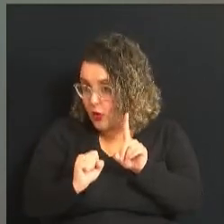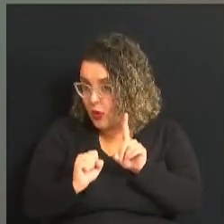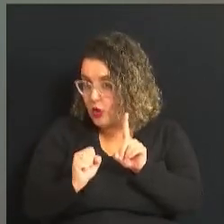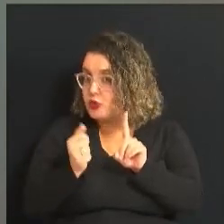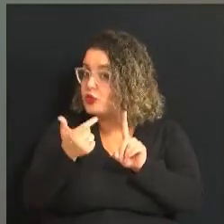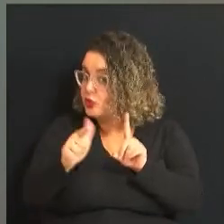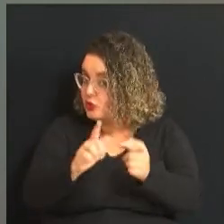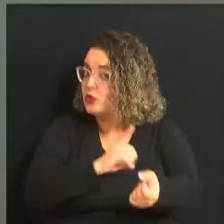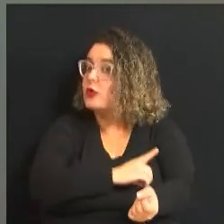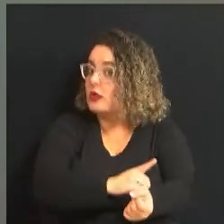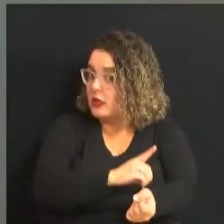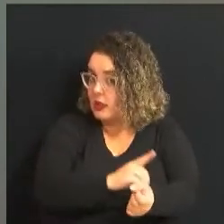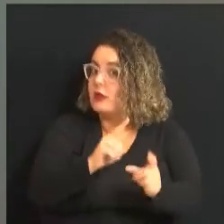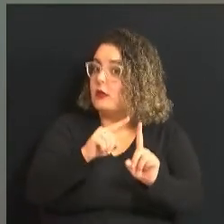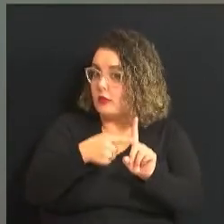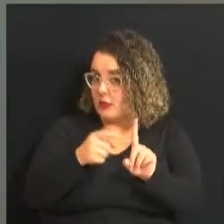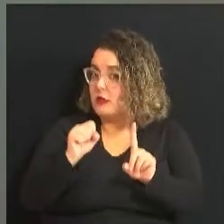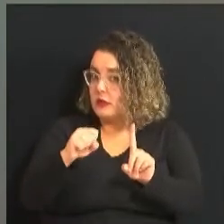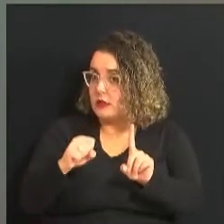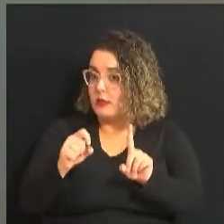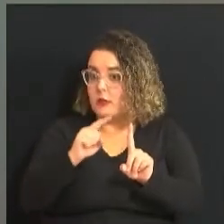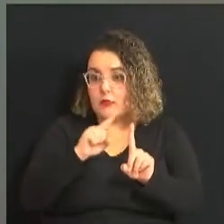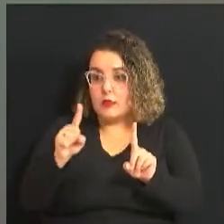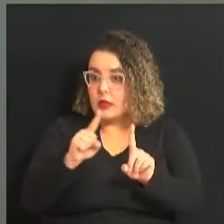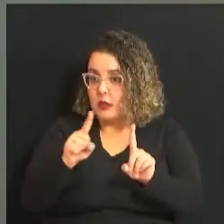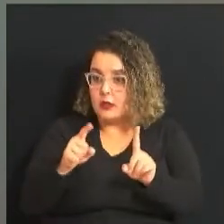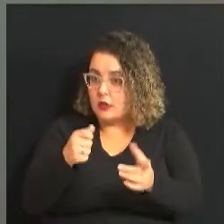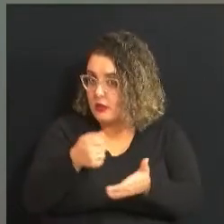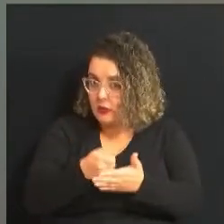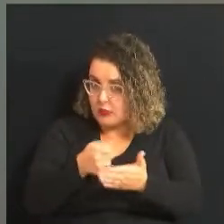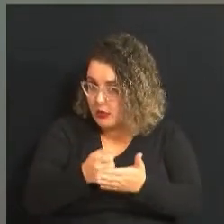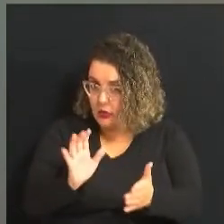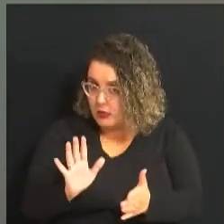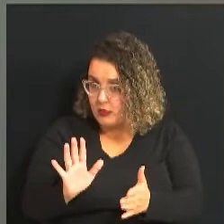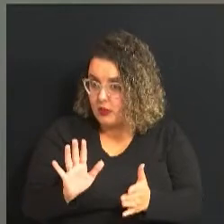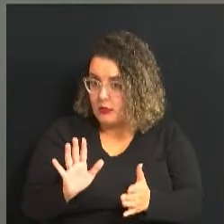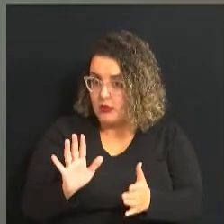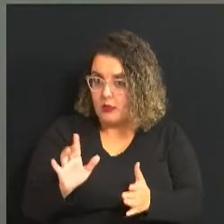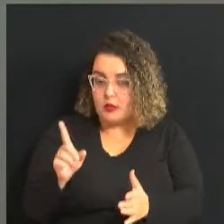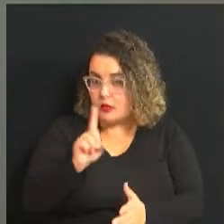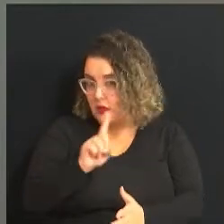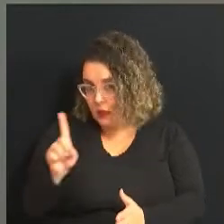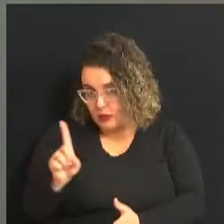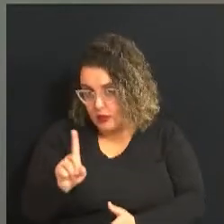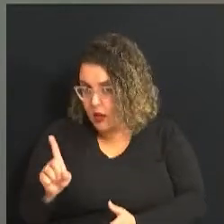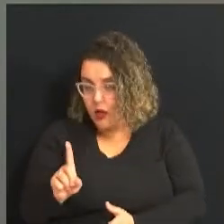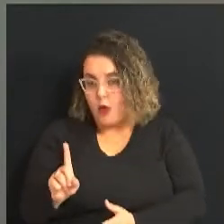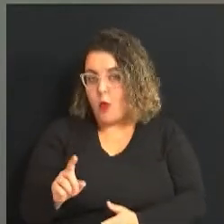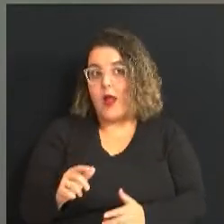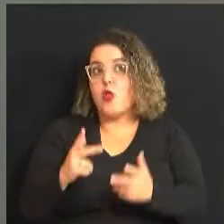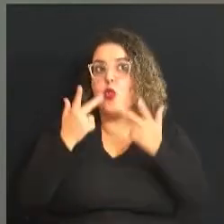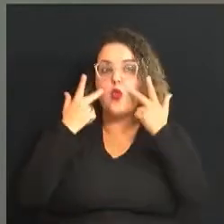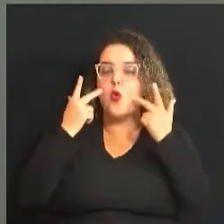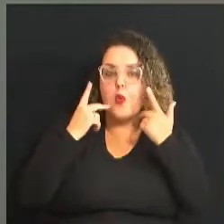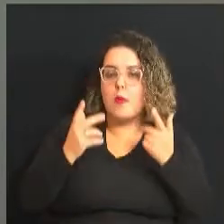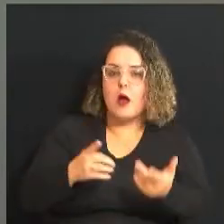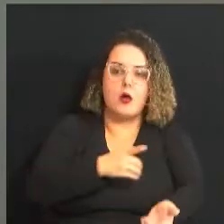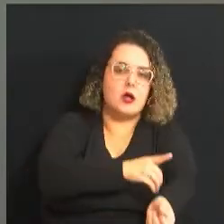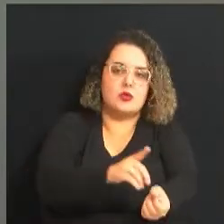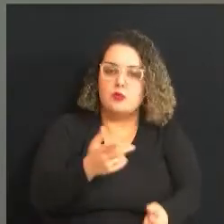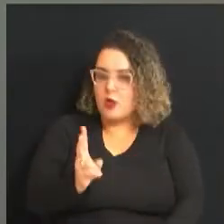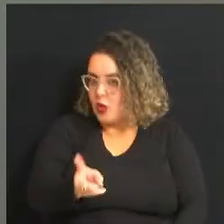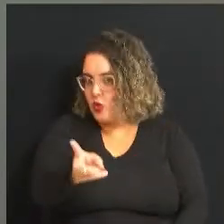diabetes depois da gravidez, mas não é uma obrigatoriedade. Então, não necessariamente essa diabetes vai continuar depois